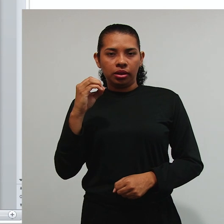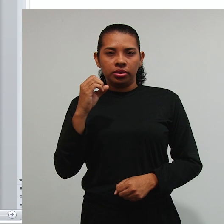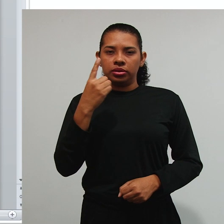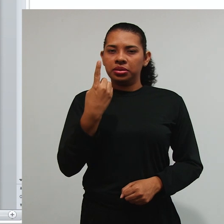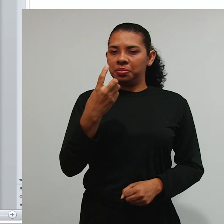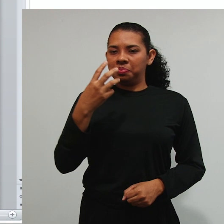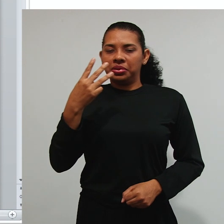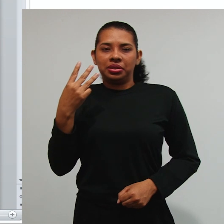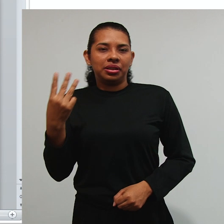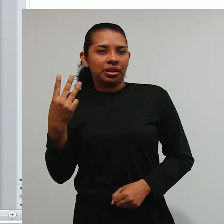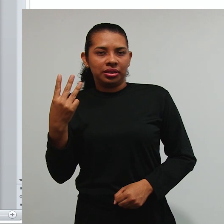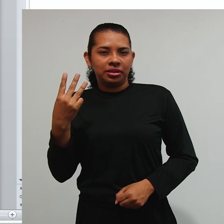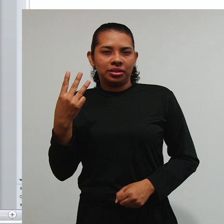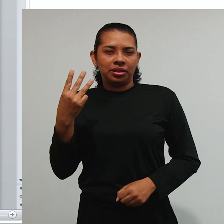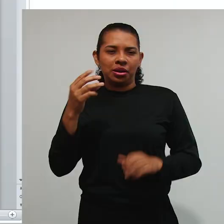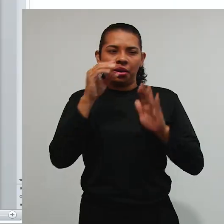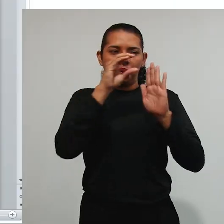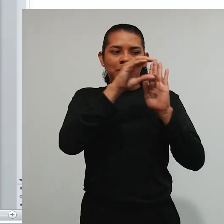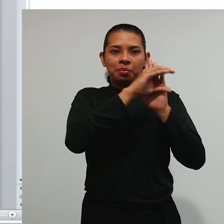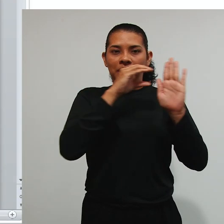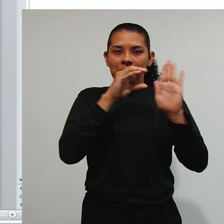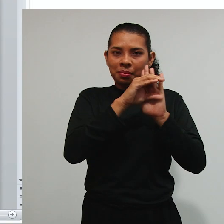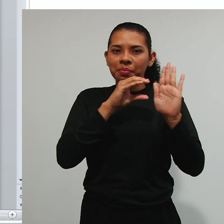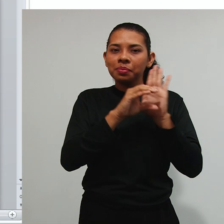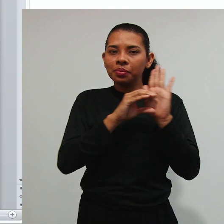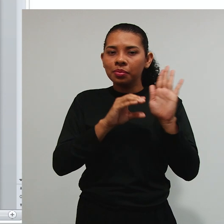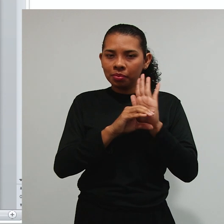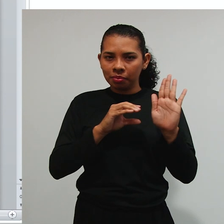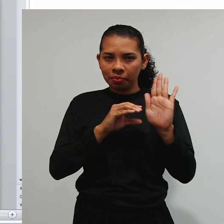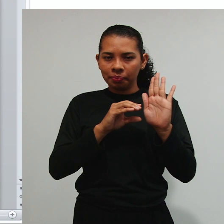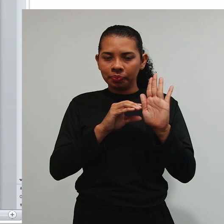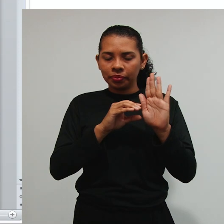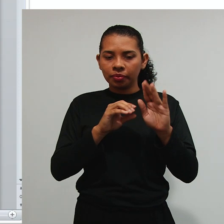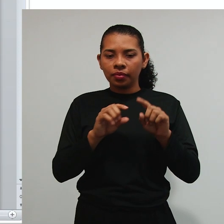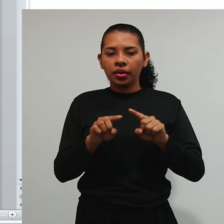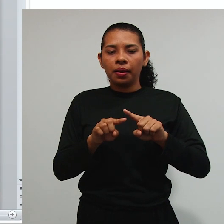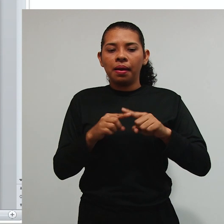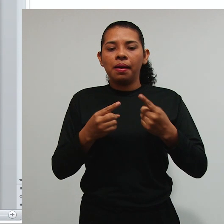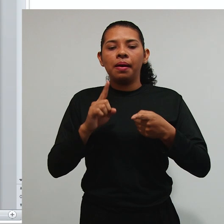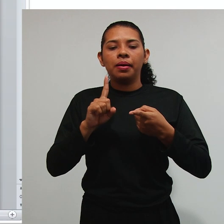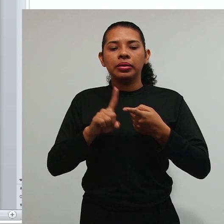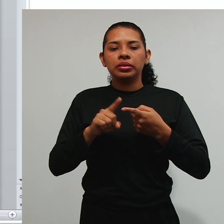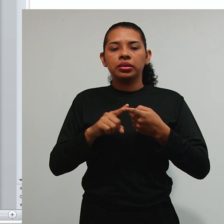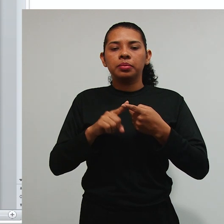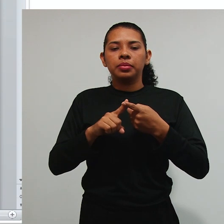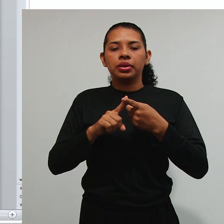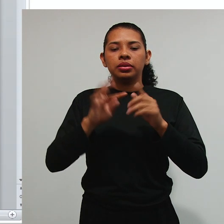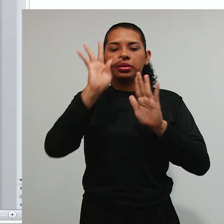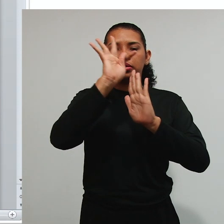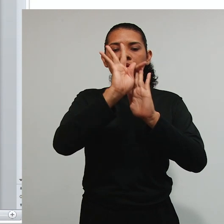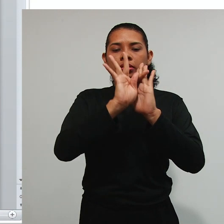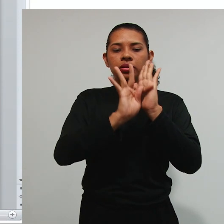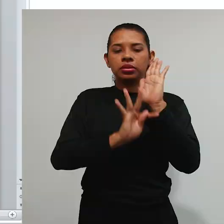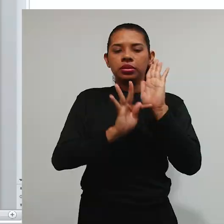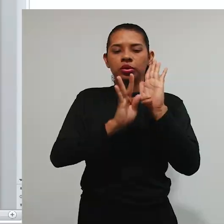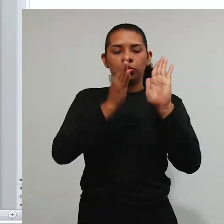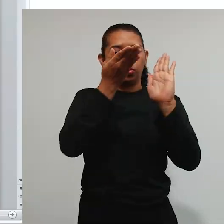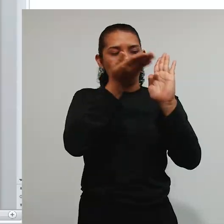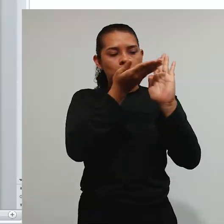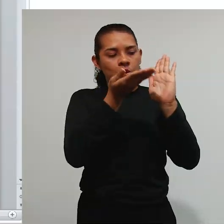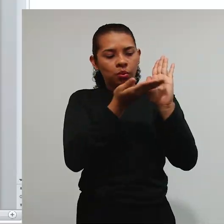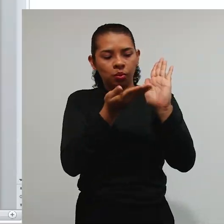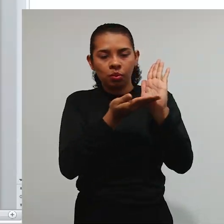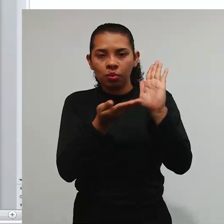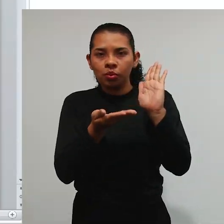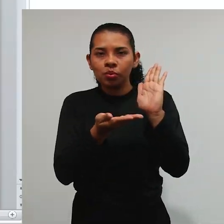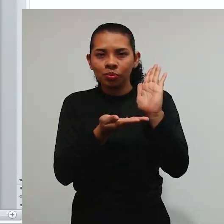recebem, né, a nomeação de títulos, tá? E a divisão dentro de um capítulo são